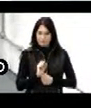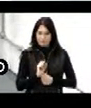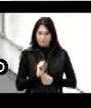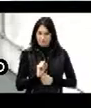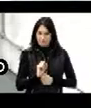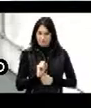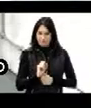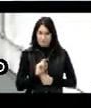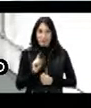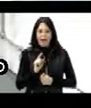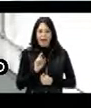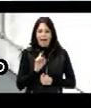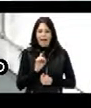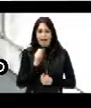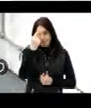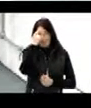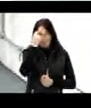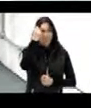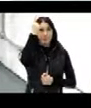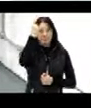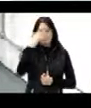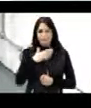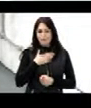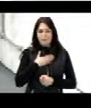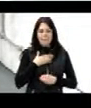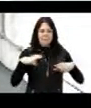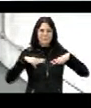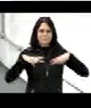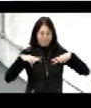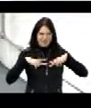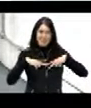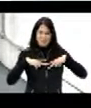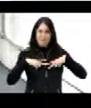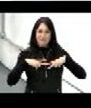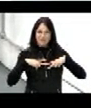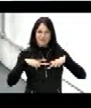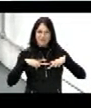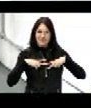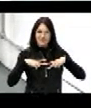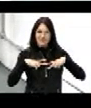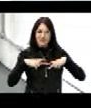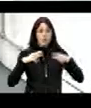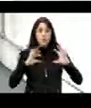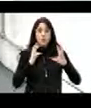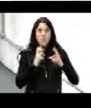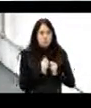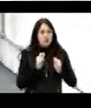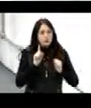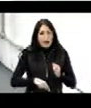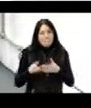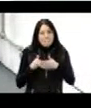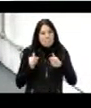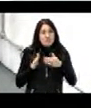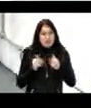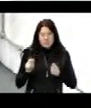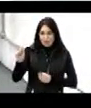é demanda das entidades e dos movimentos aos quais eu participo.